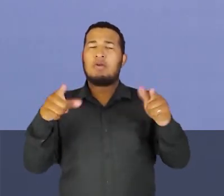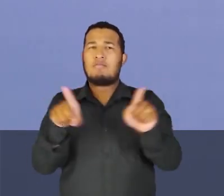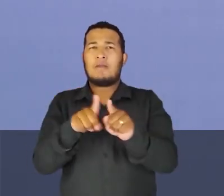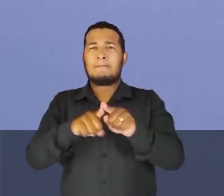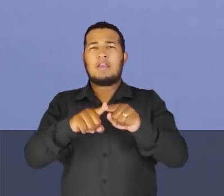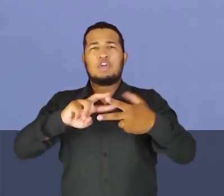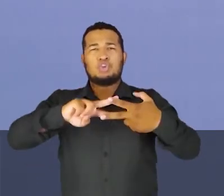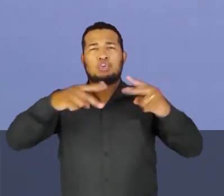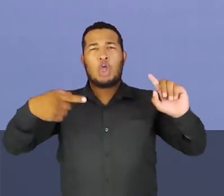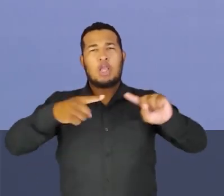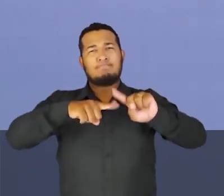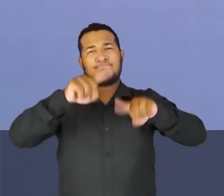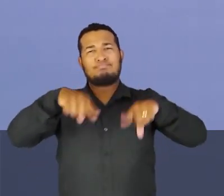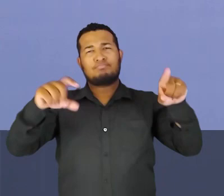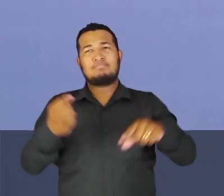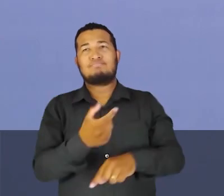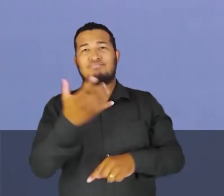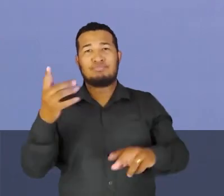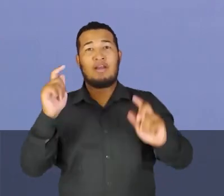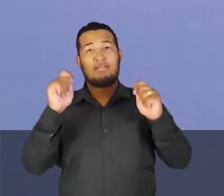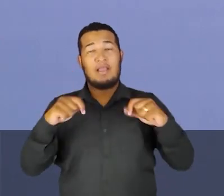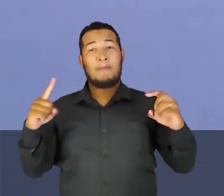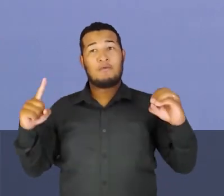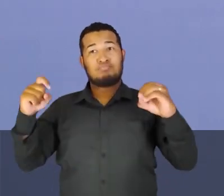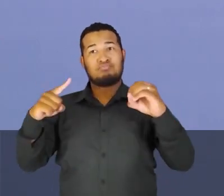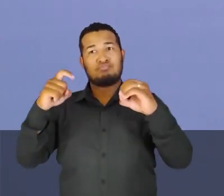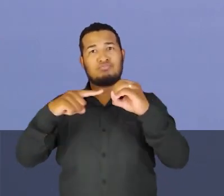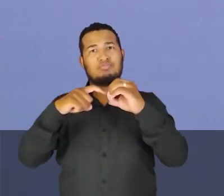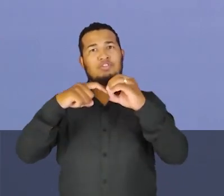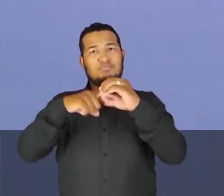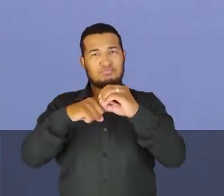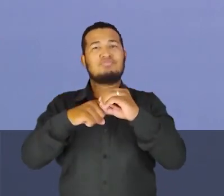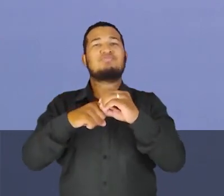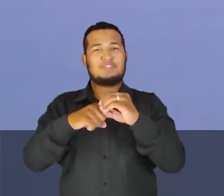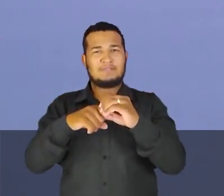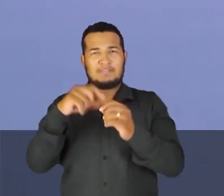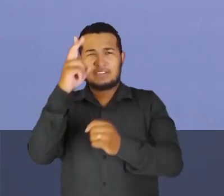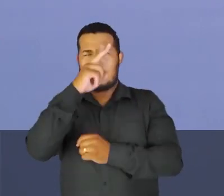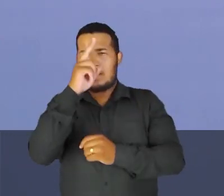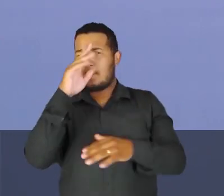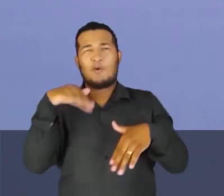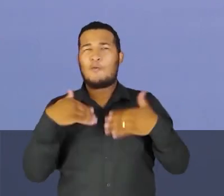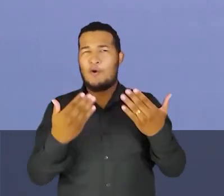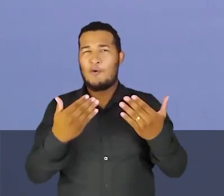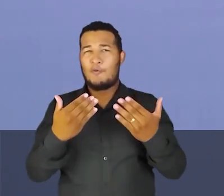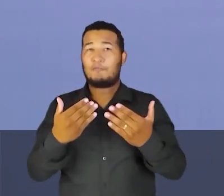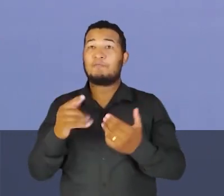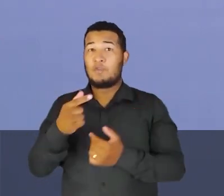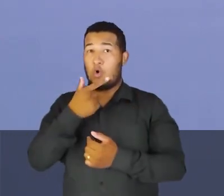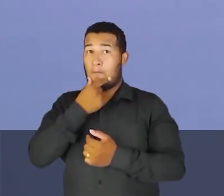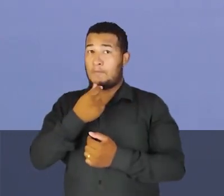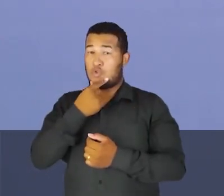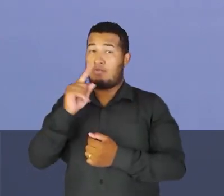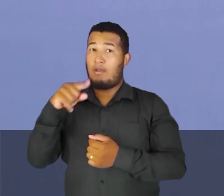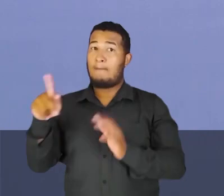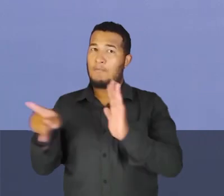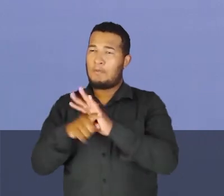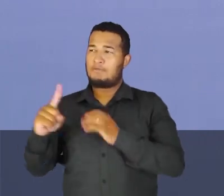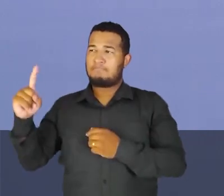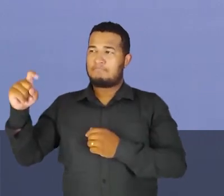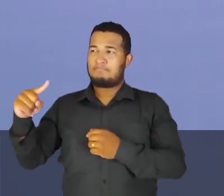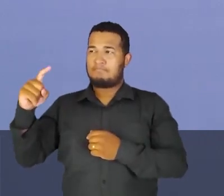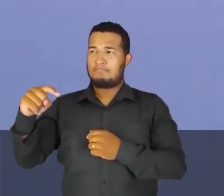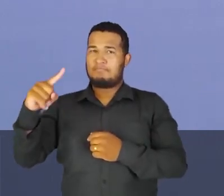devido a esse encontro desses gametas, que são células reprodutoras. Você lembra quais são os gametas? Gameta masculino, nós temos